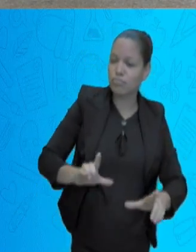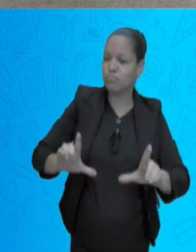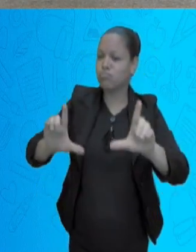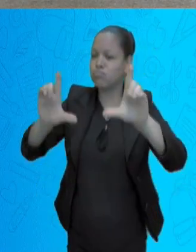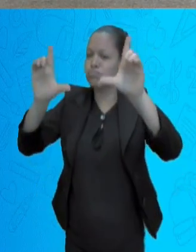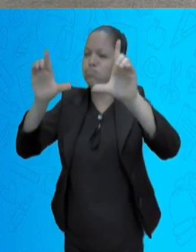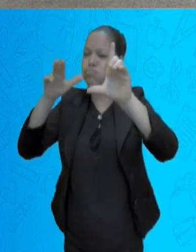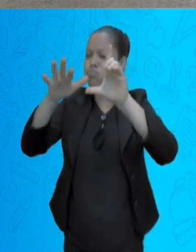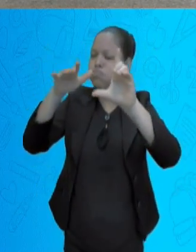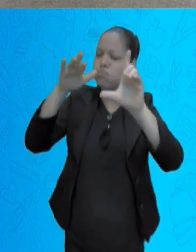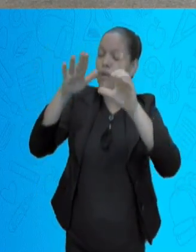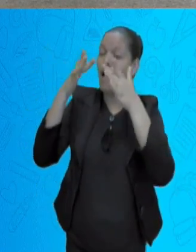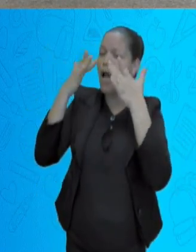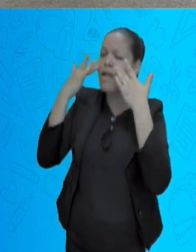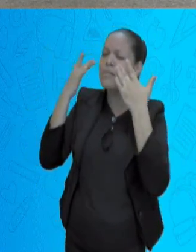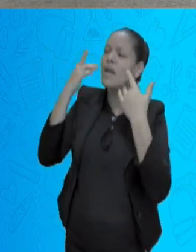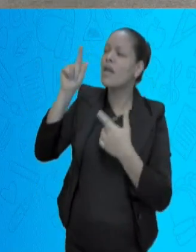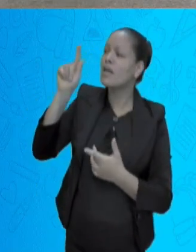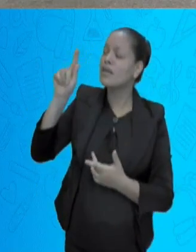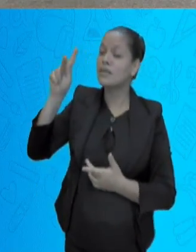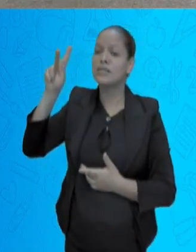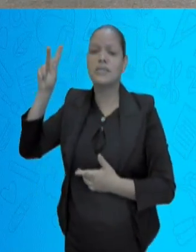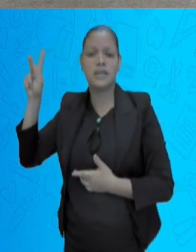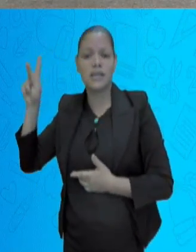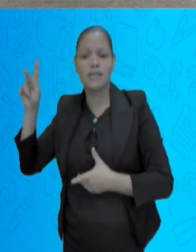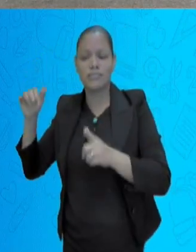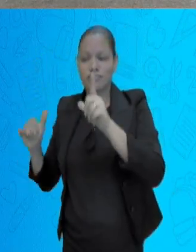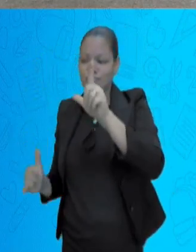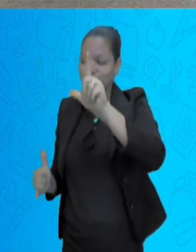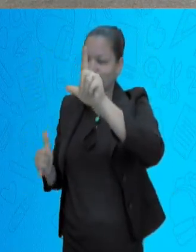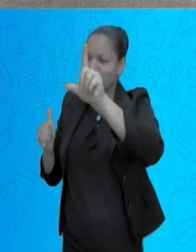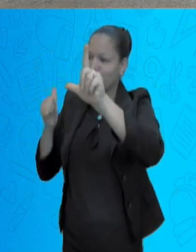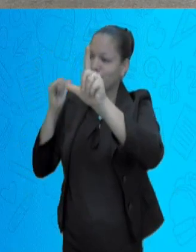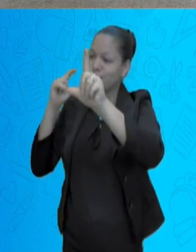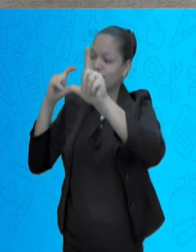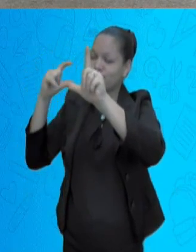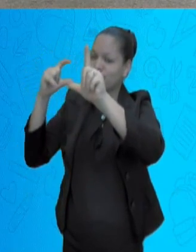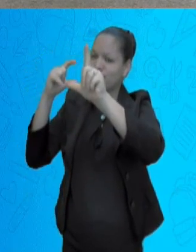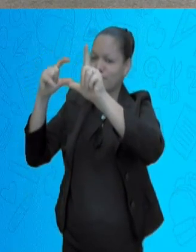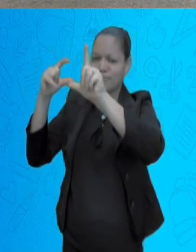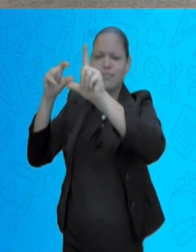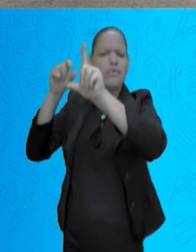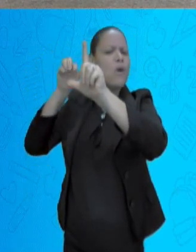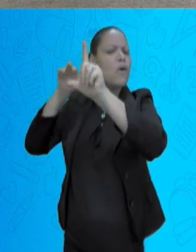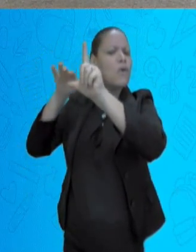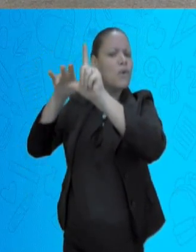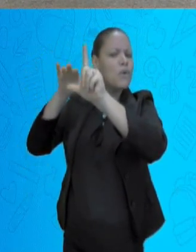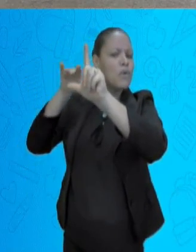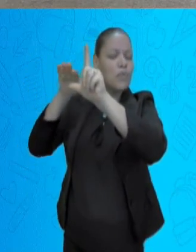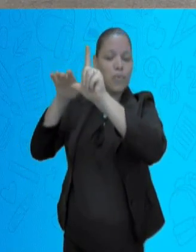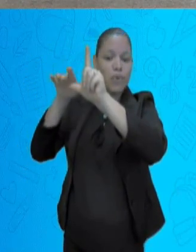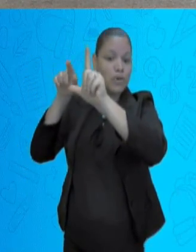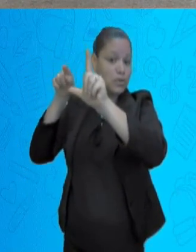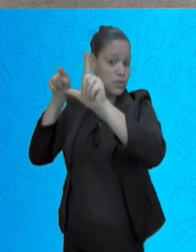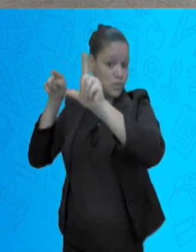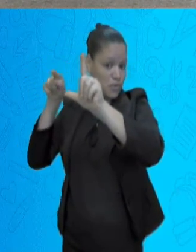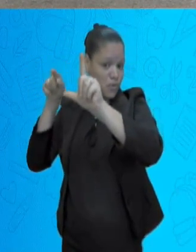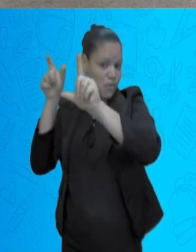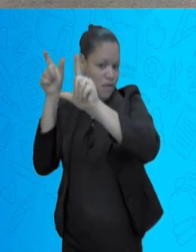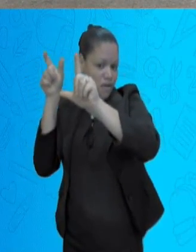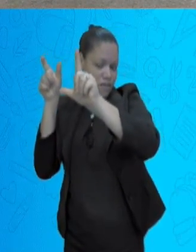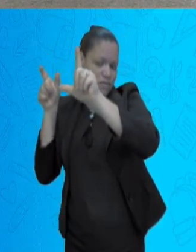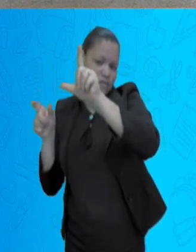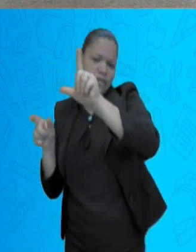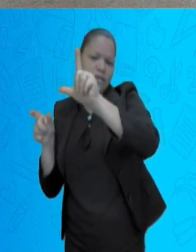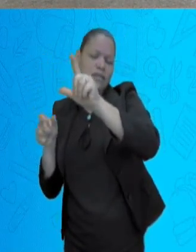SMED GV, basta apontar a câmera do seu celular para a imagem que aparece no canto